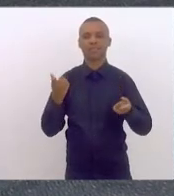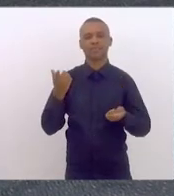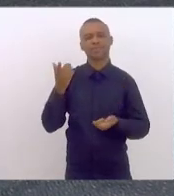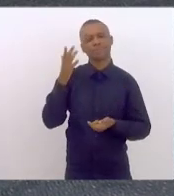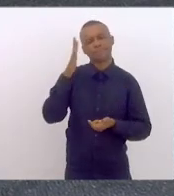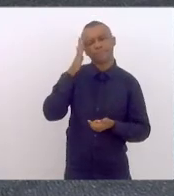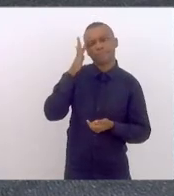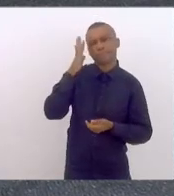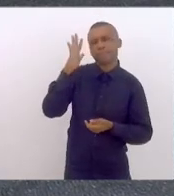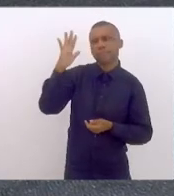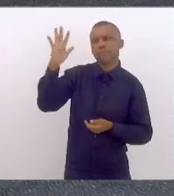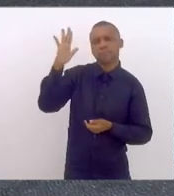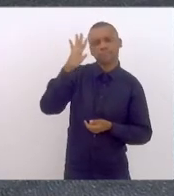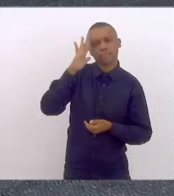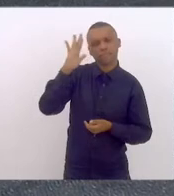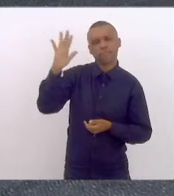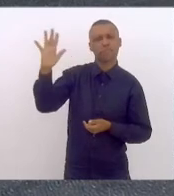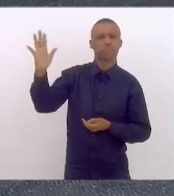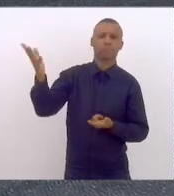muito